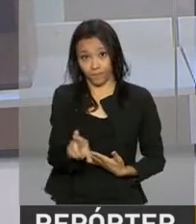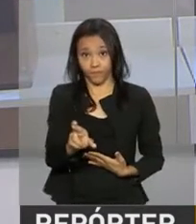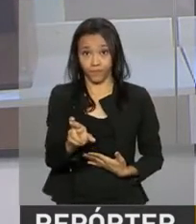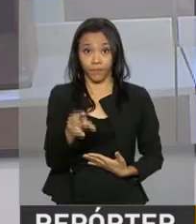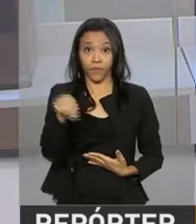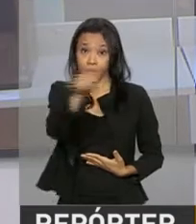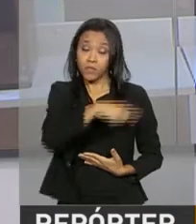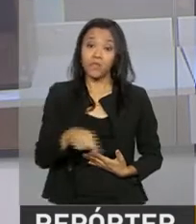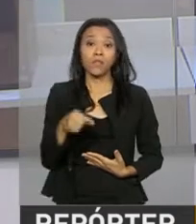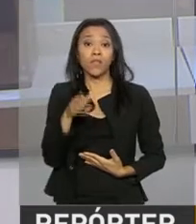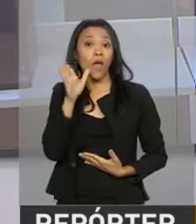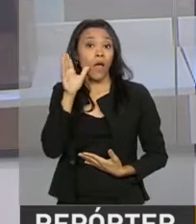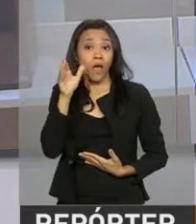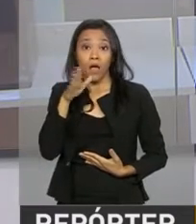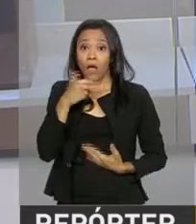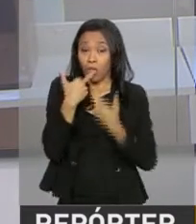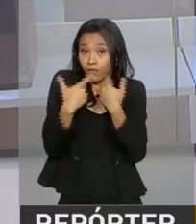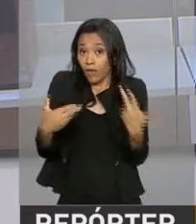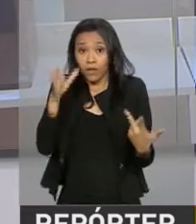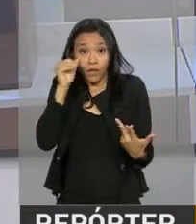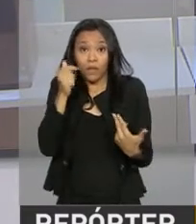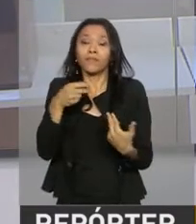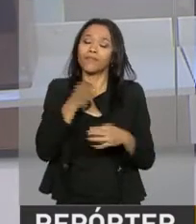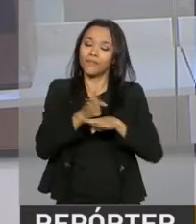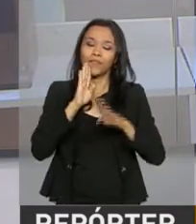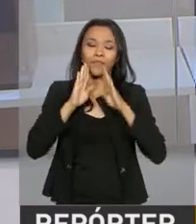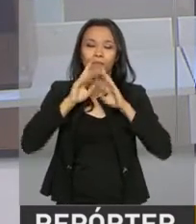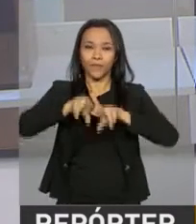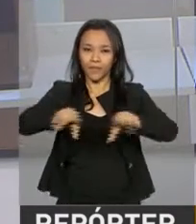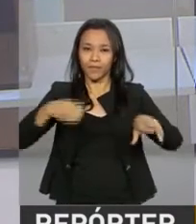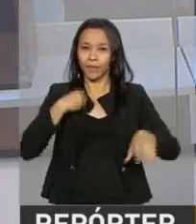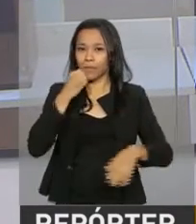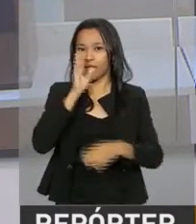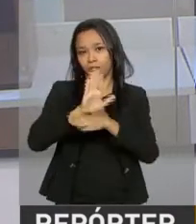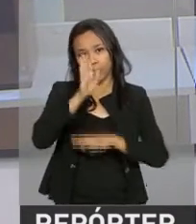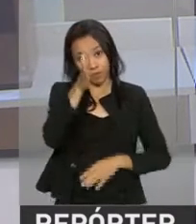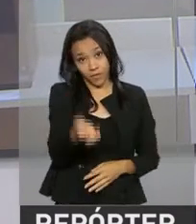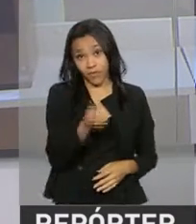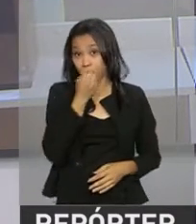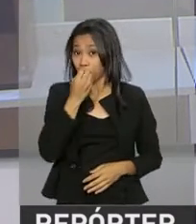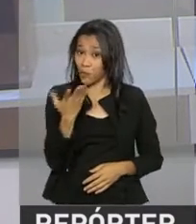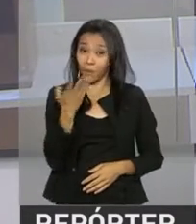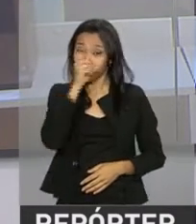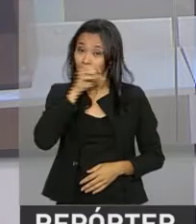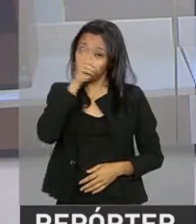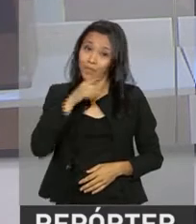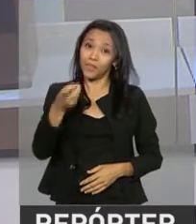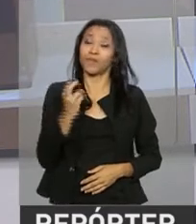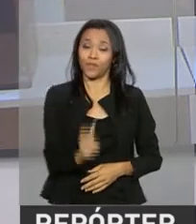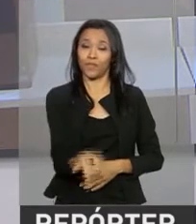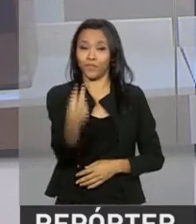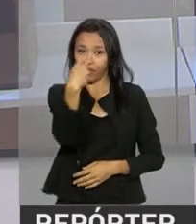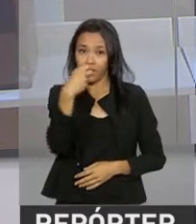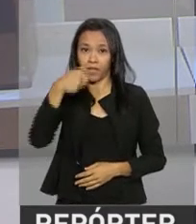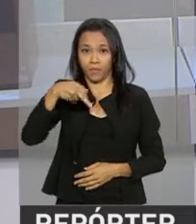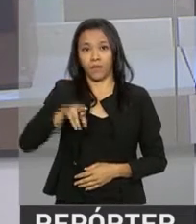NBR. Acompanhe também as novidades pelas nossas redes sociais. Uma boa tarde para você, um bom fim de semana e continue com a